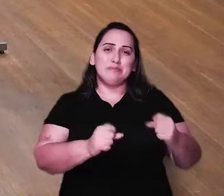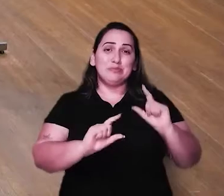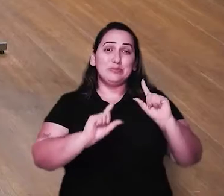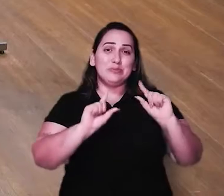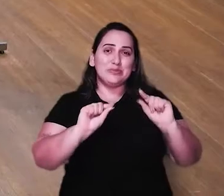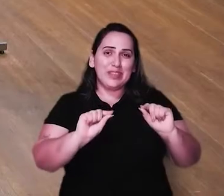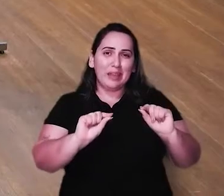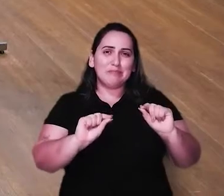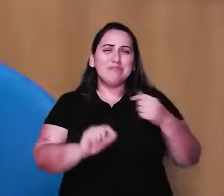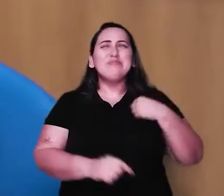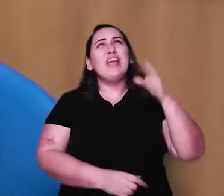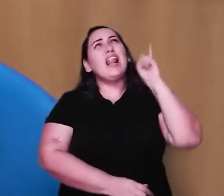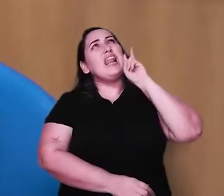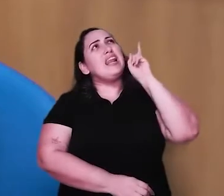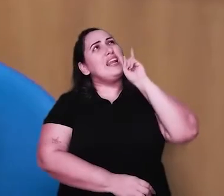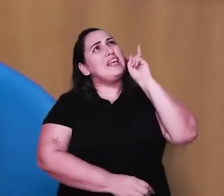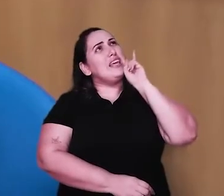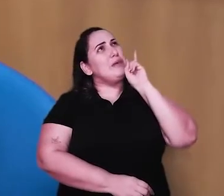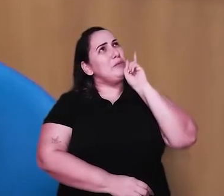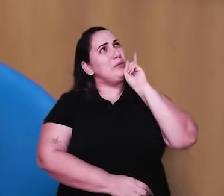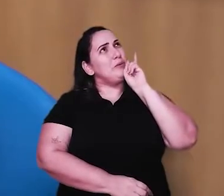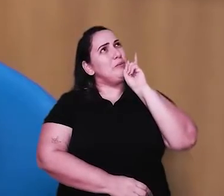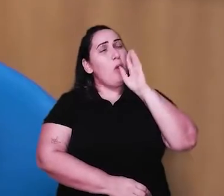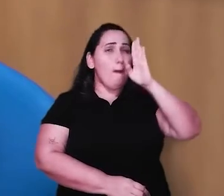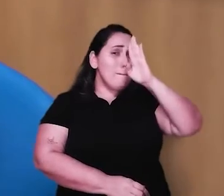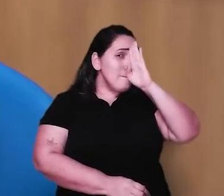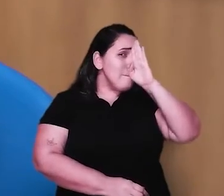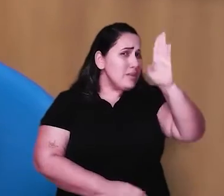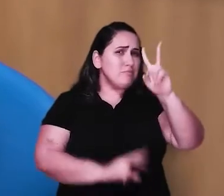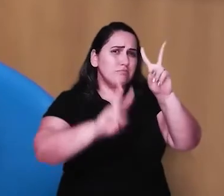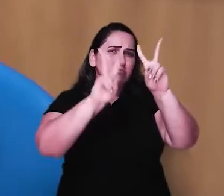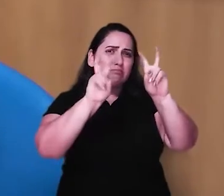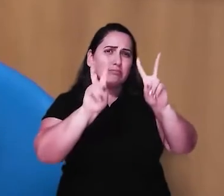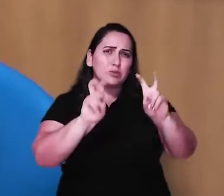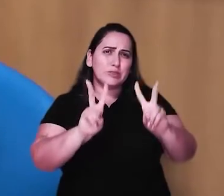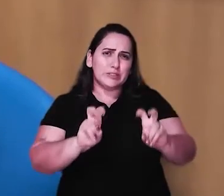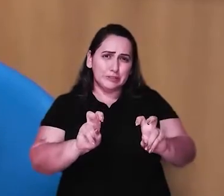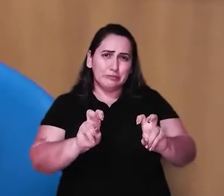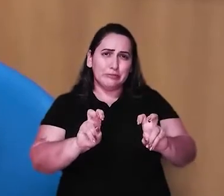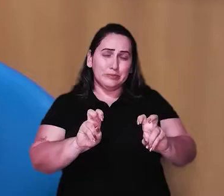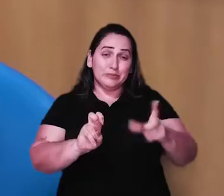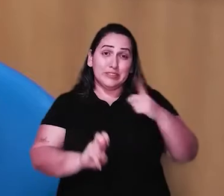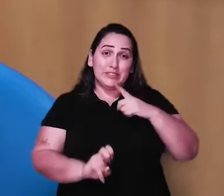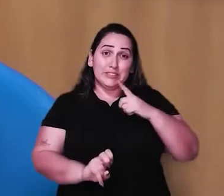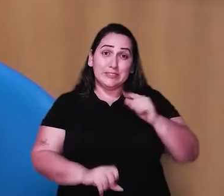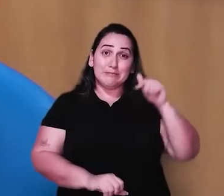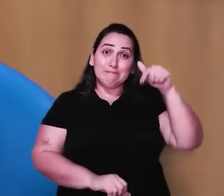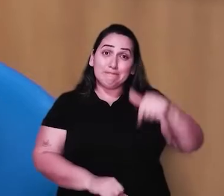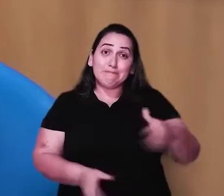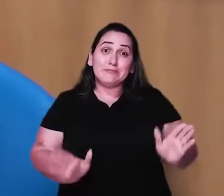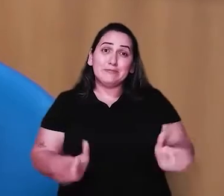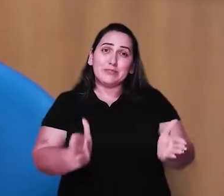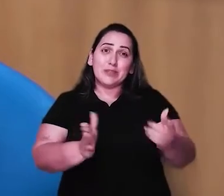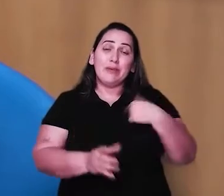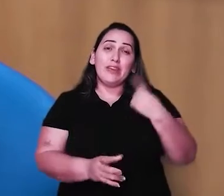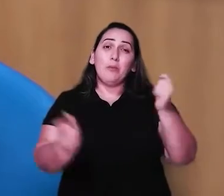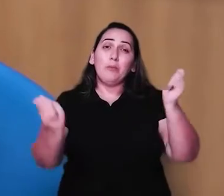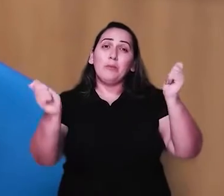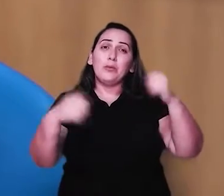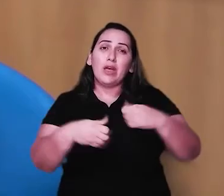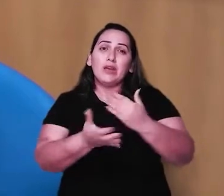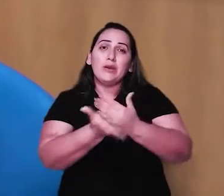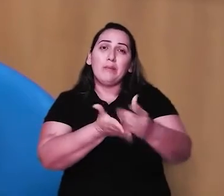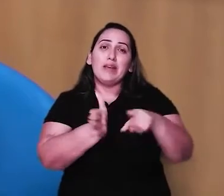livro, o que esse livro traz. Eu me lembro que o principal motivo, aquilo que trouxe então, o estímulo para que